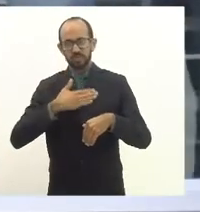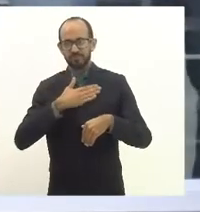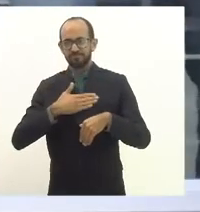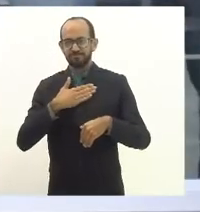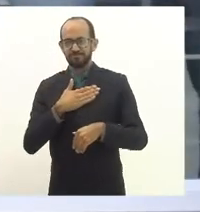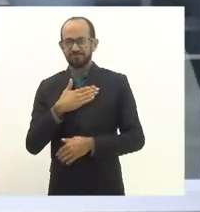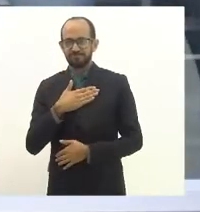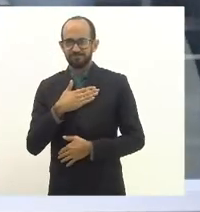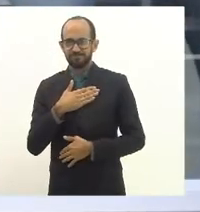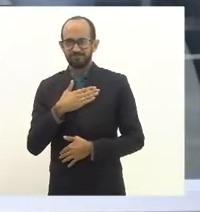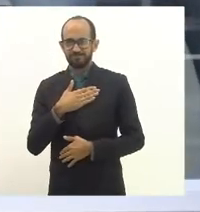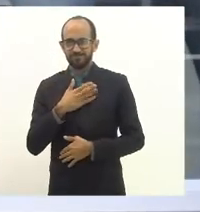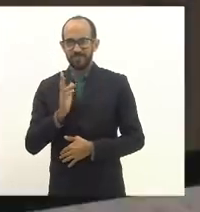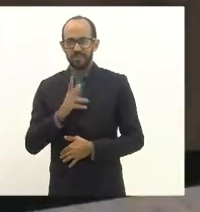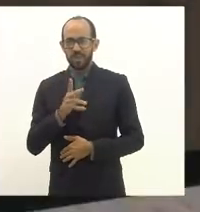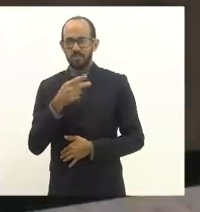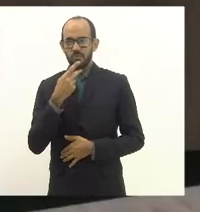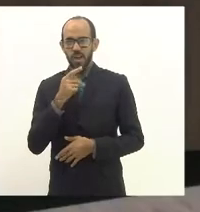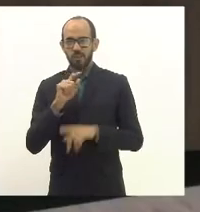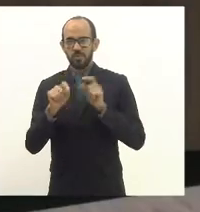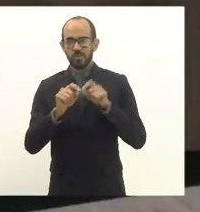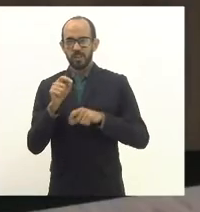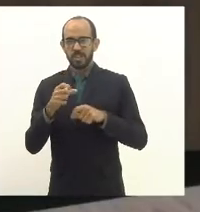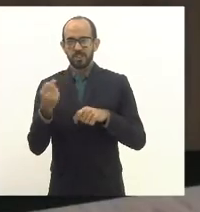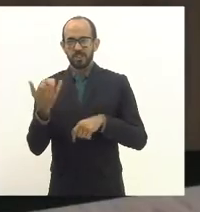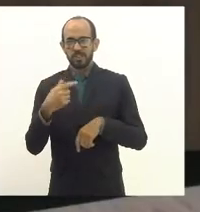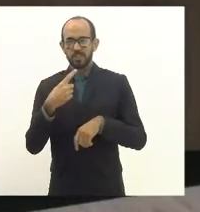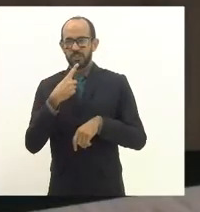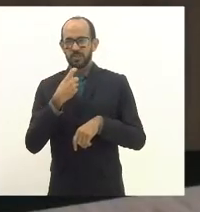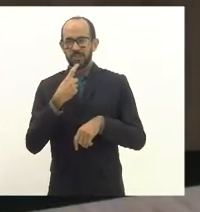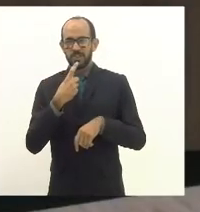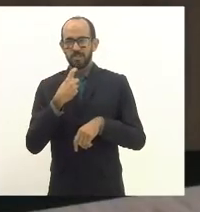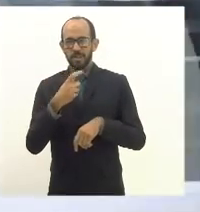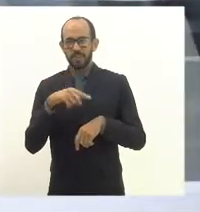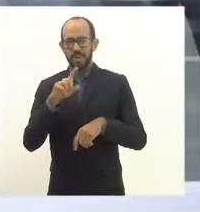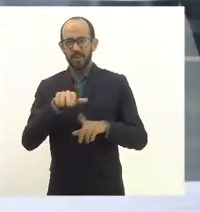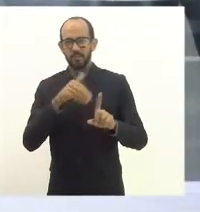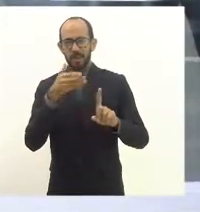E aí eu sempre digo, né, quando eu estou de vermelho aqui, é homenagem a eles.